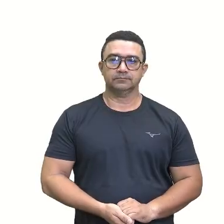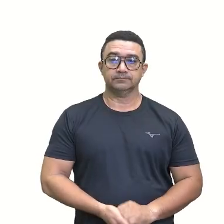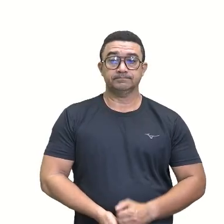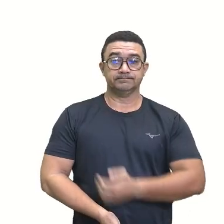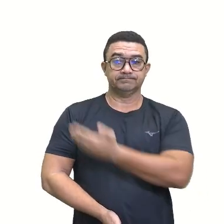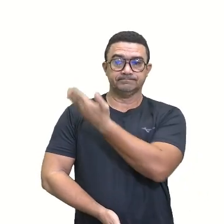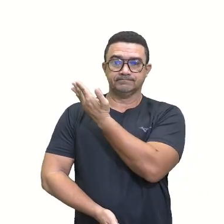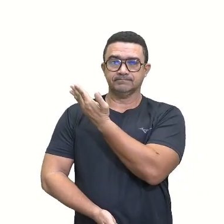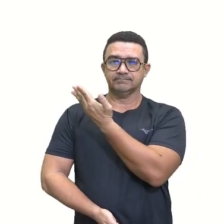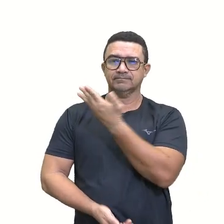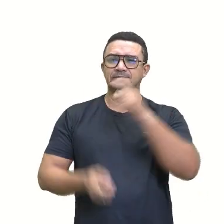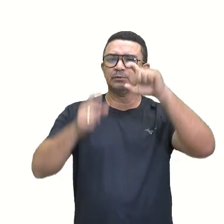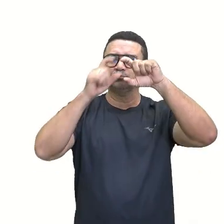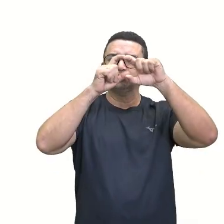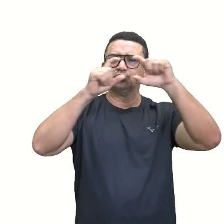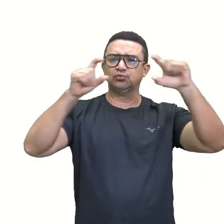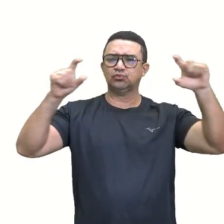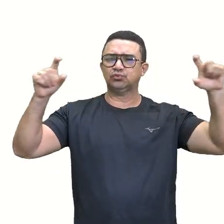744 trilhões,